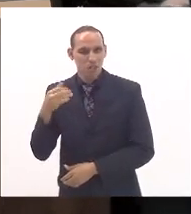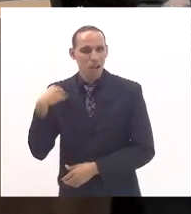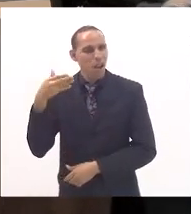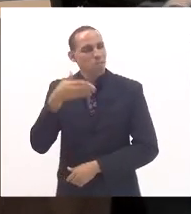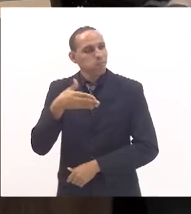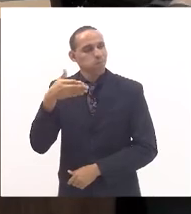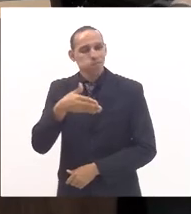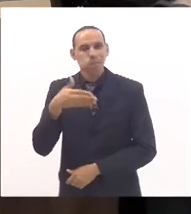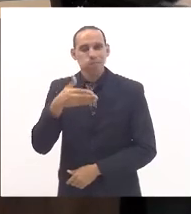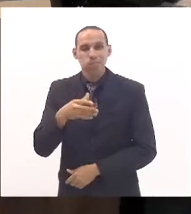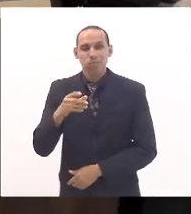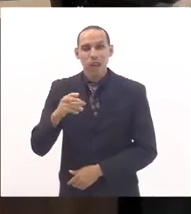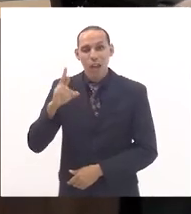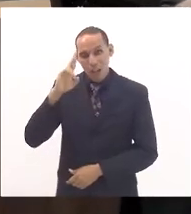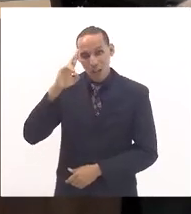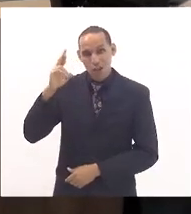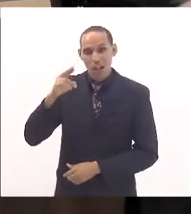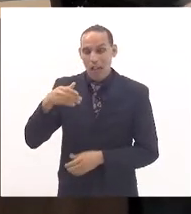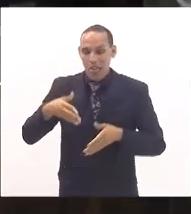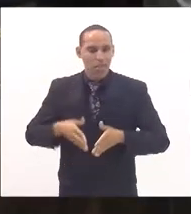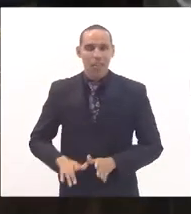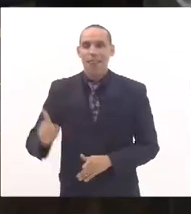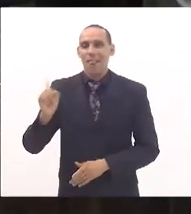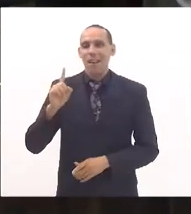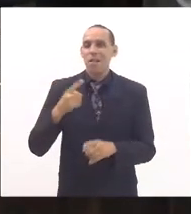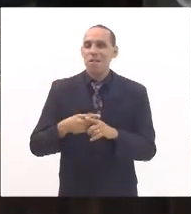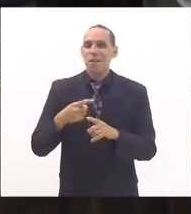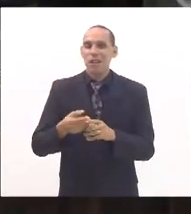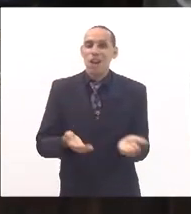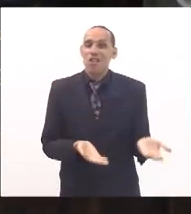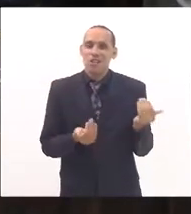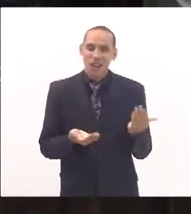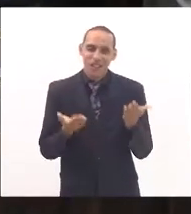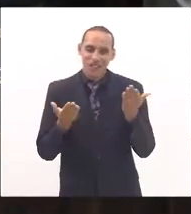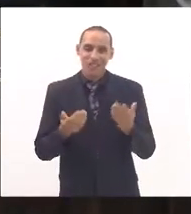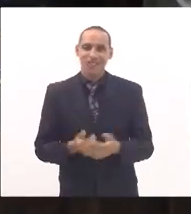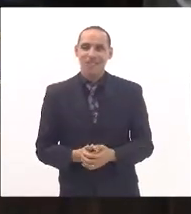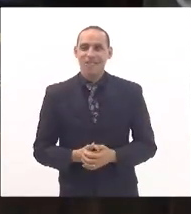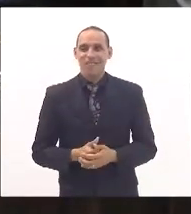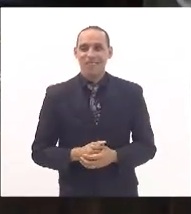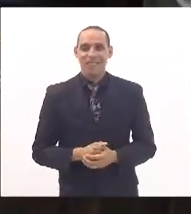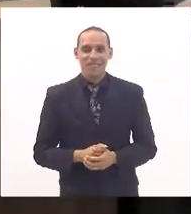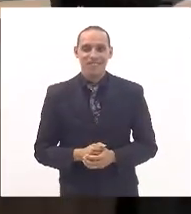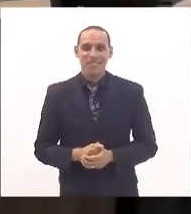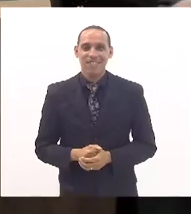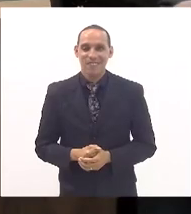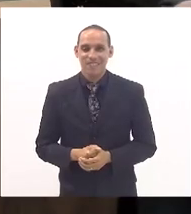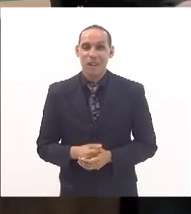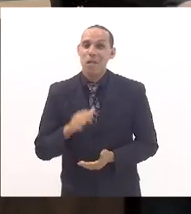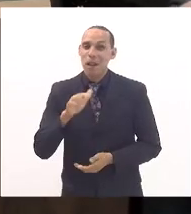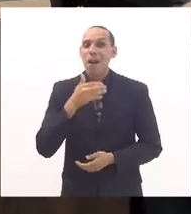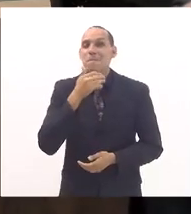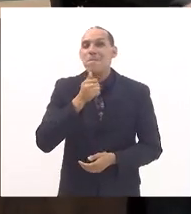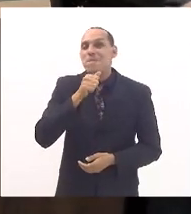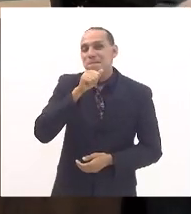confeitaria ainda não tinha nem nascido, porque é muito jovem, né? Mas o pai dela estava